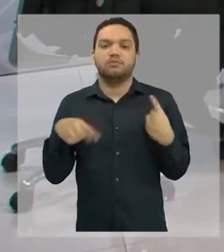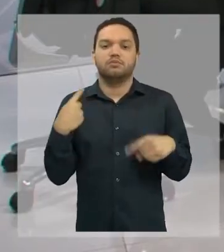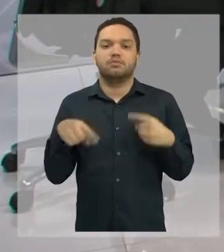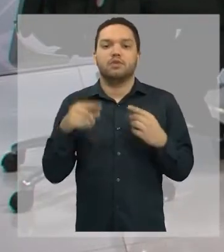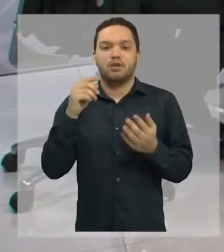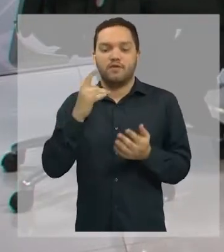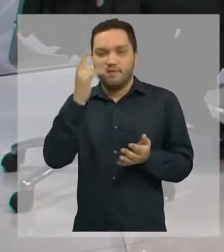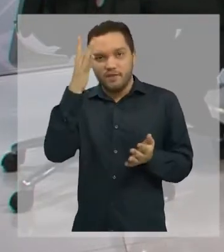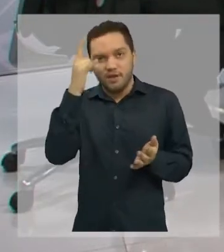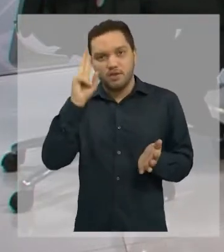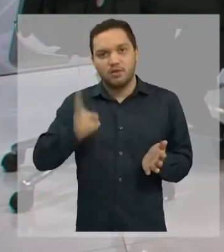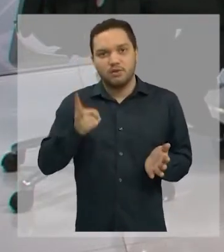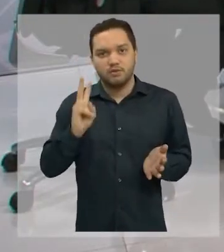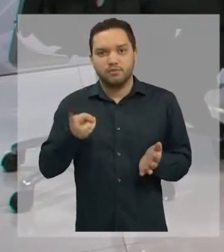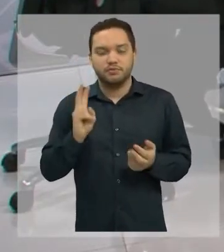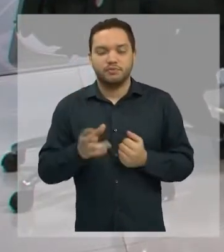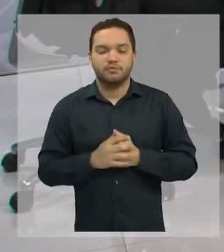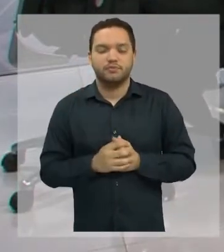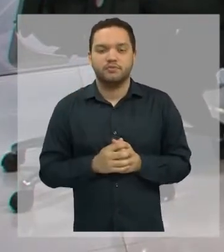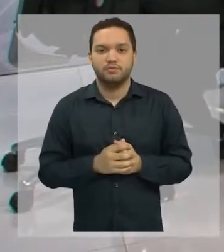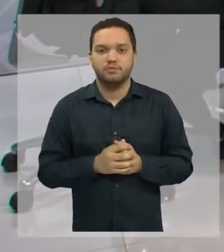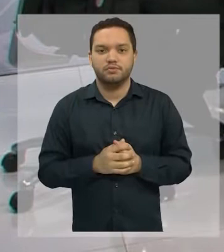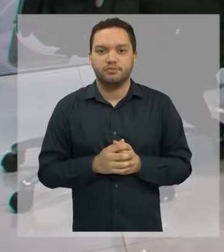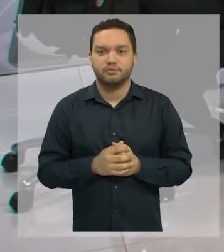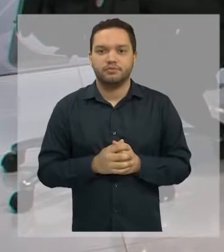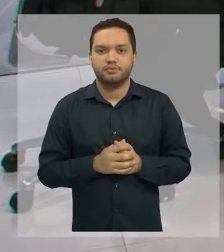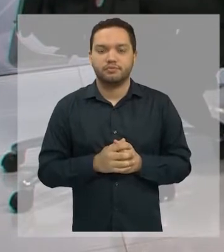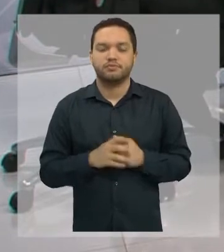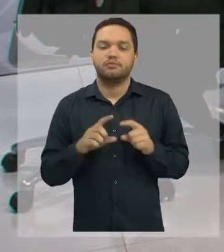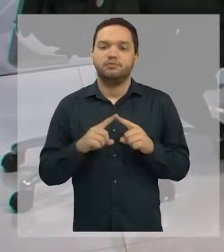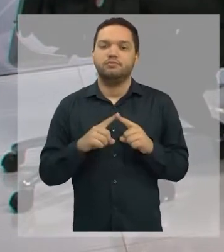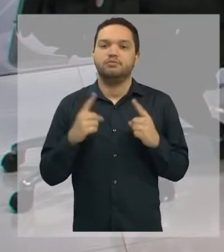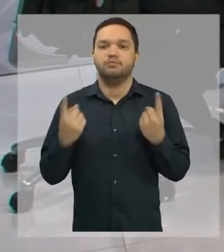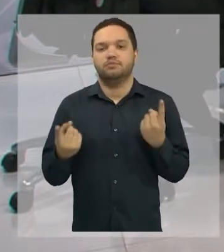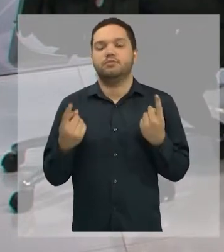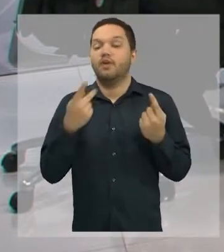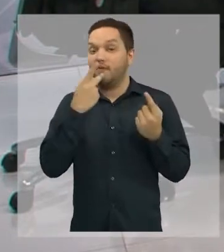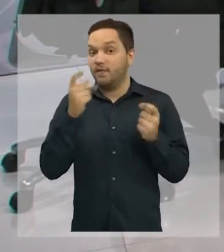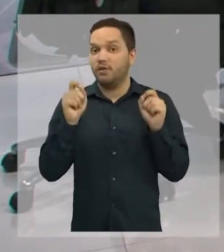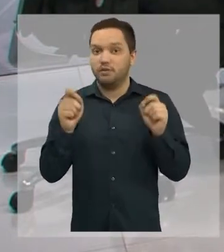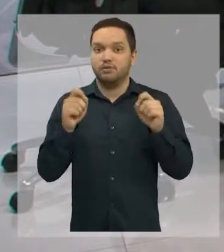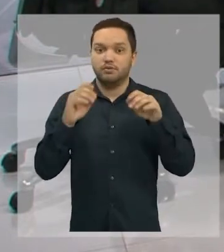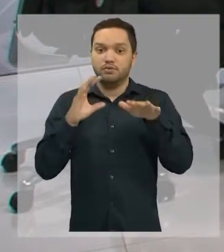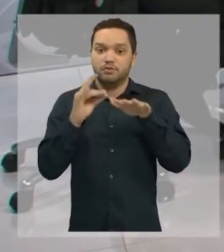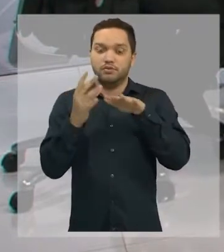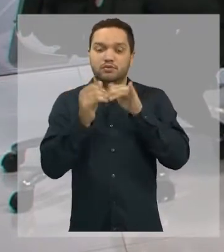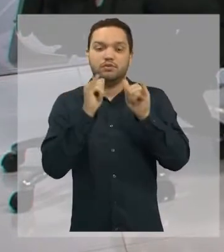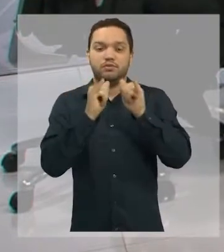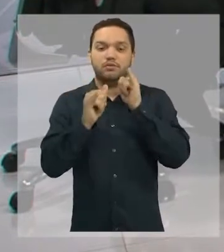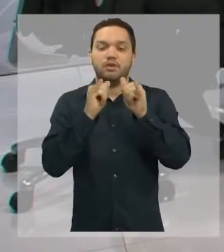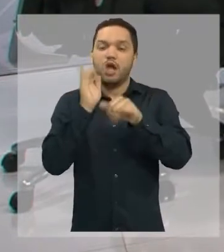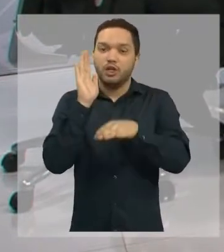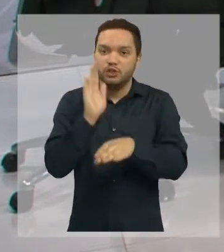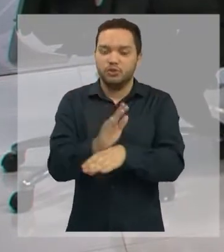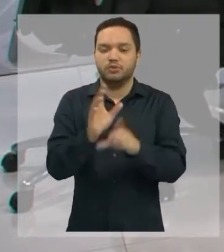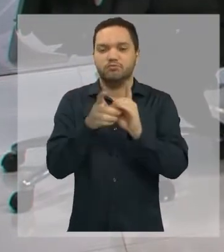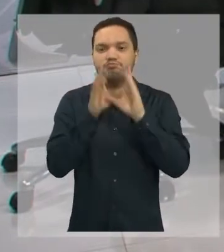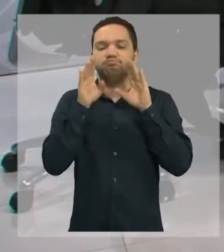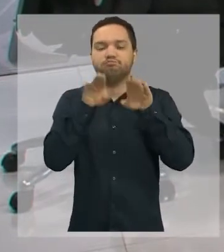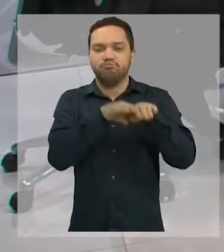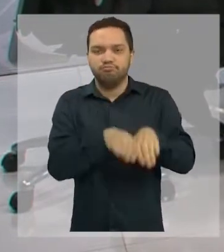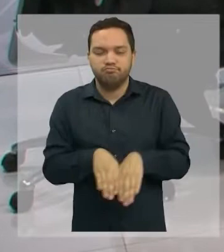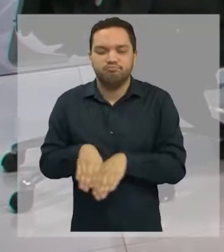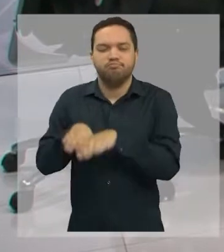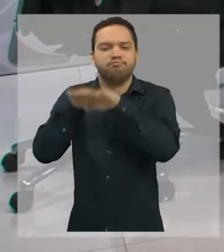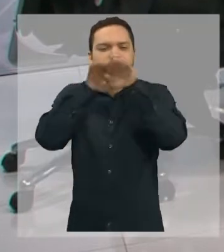facilidade de permanecer na política. Pois é, mas a renovação não é uma coisa fácil. O que nós estamos ponderando é que a rede social, ela democratiza o